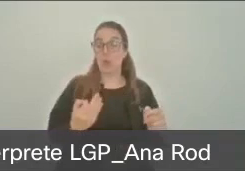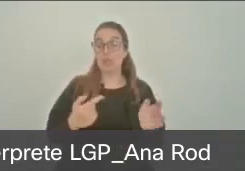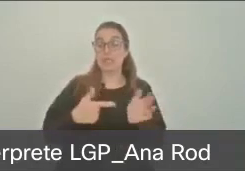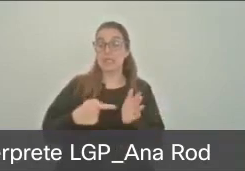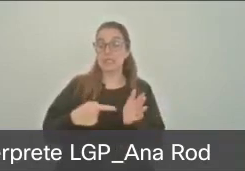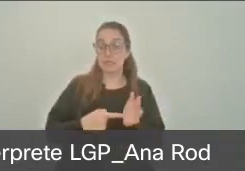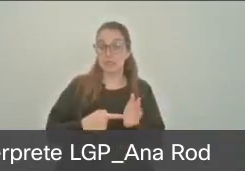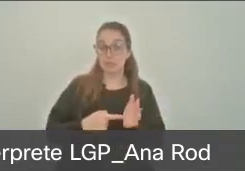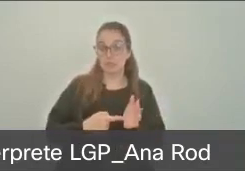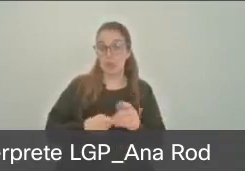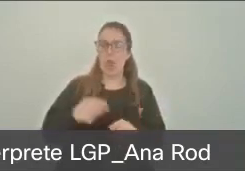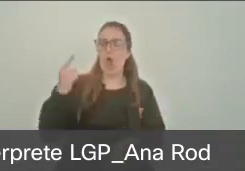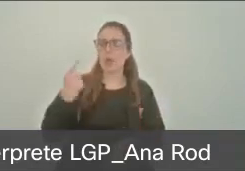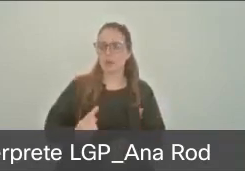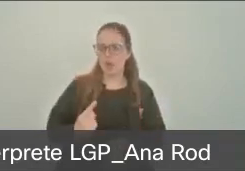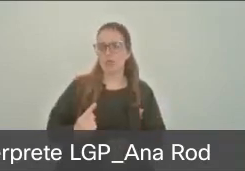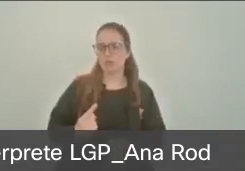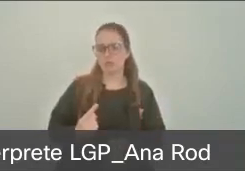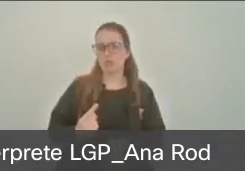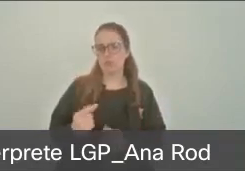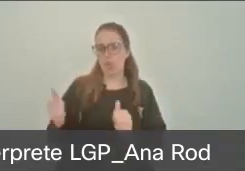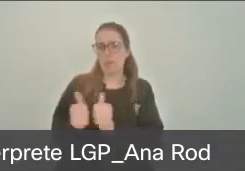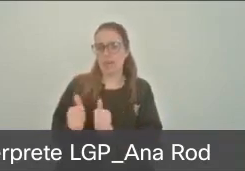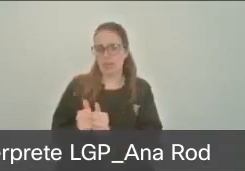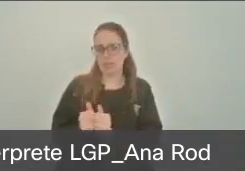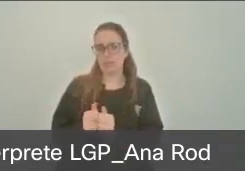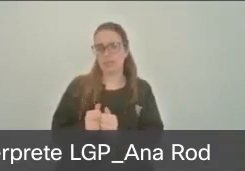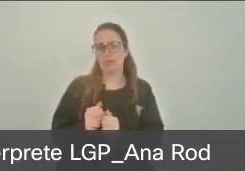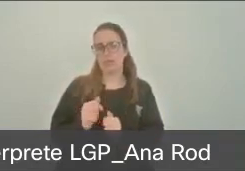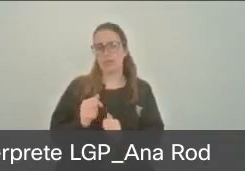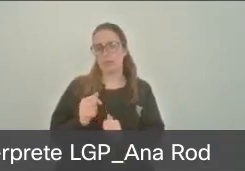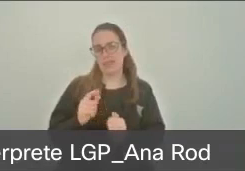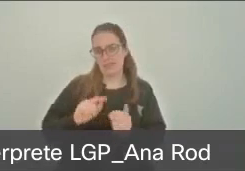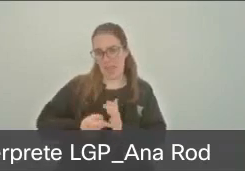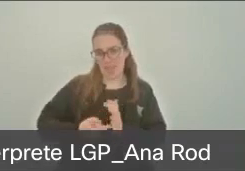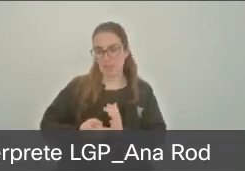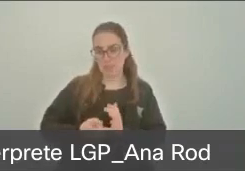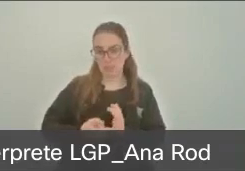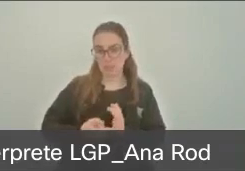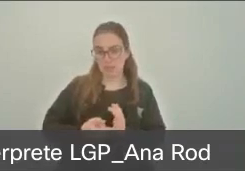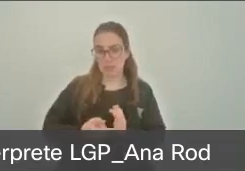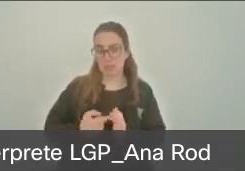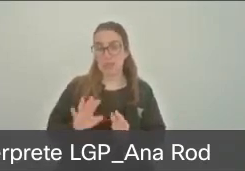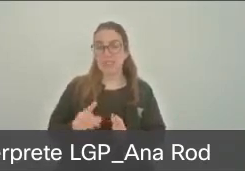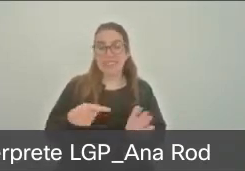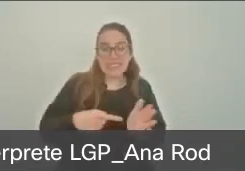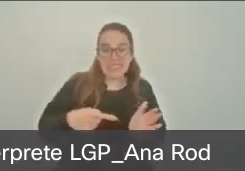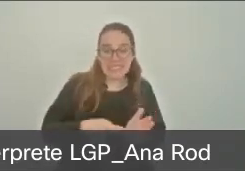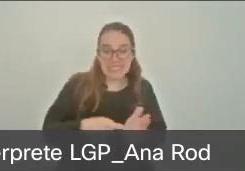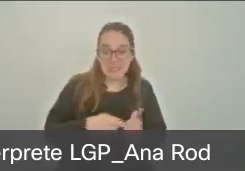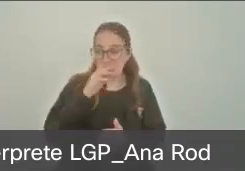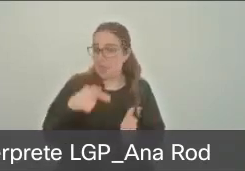estabeleceram como requisito obrigatório por parte do acompanhante a realização de um teste, sendo que essa exigência tinha